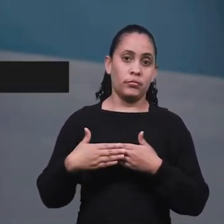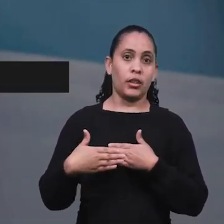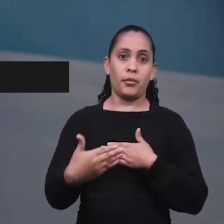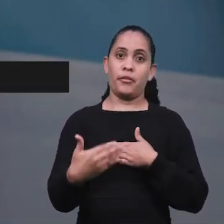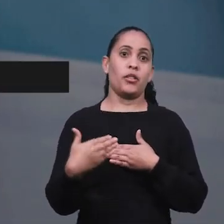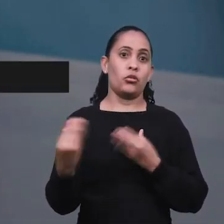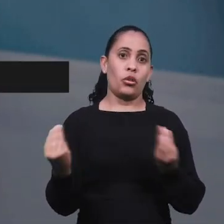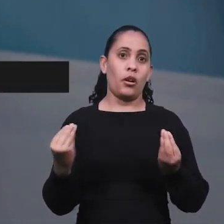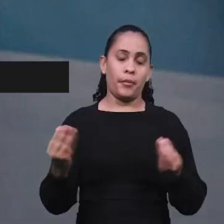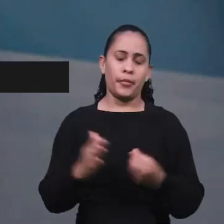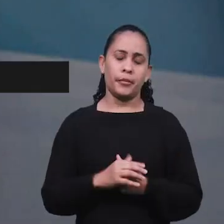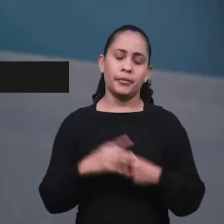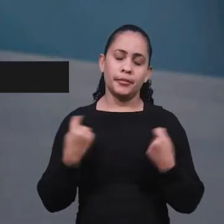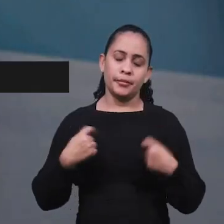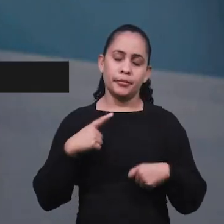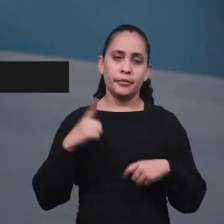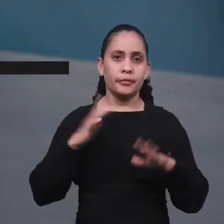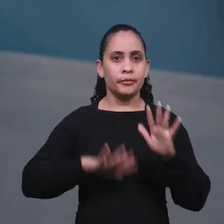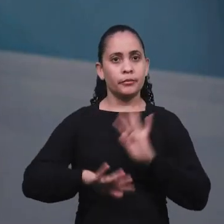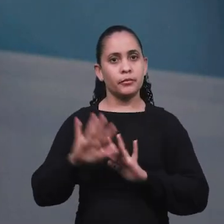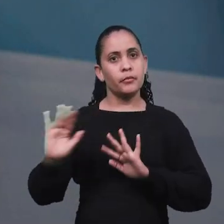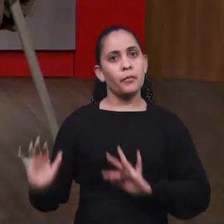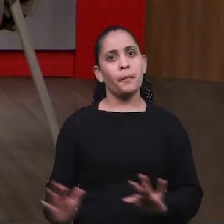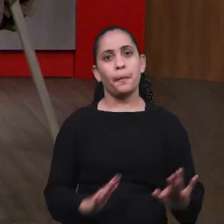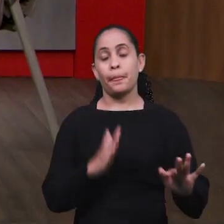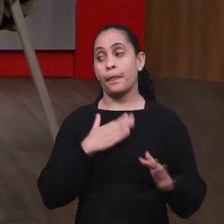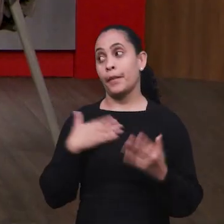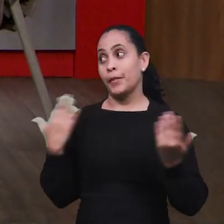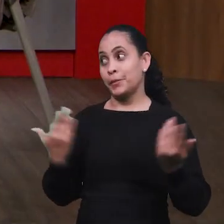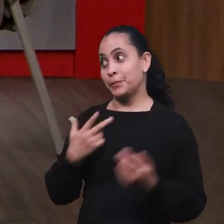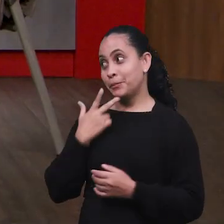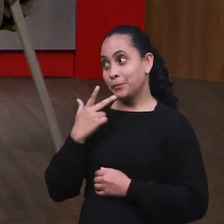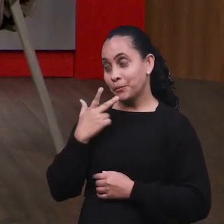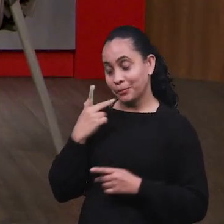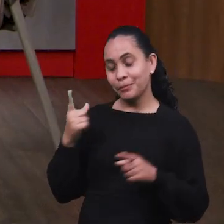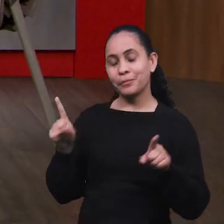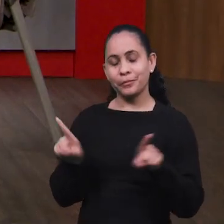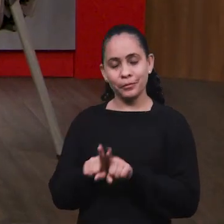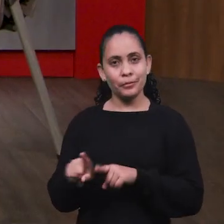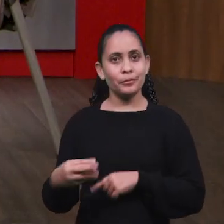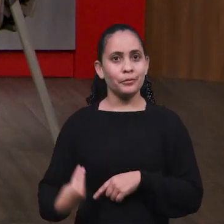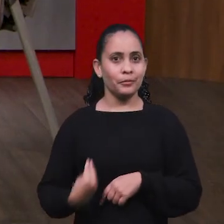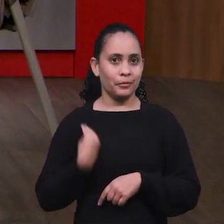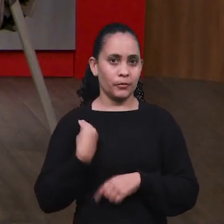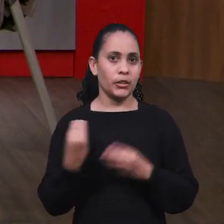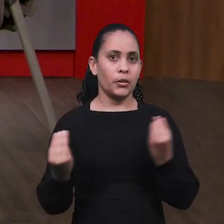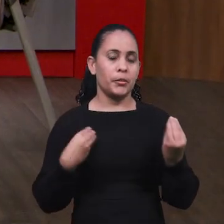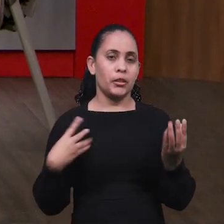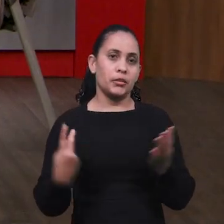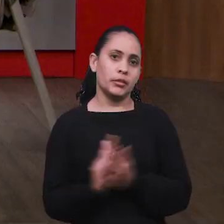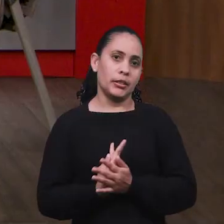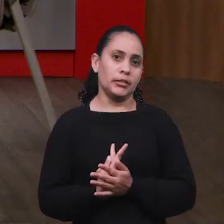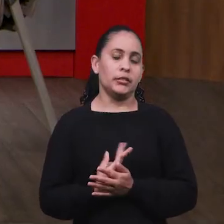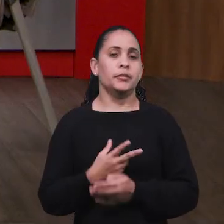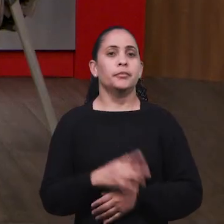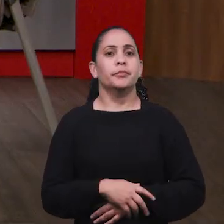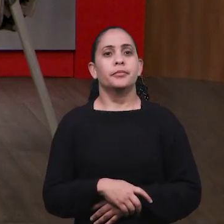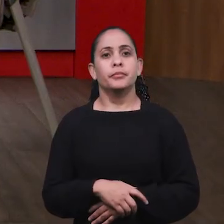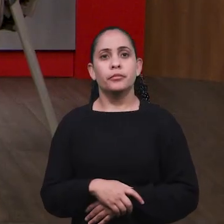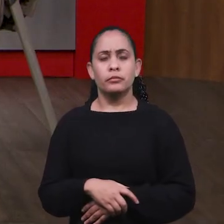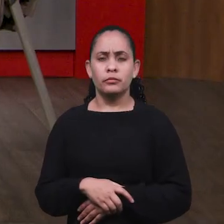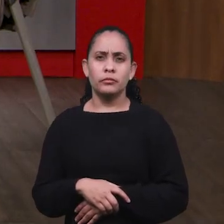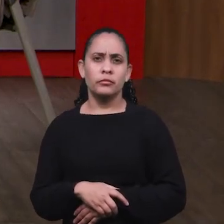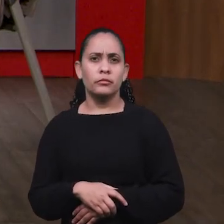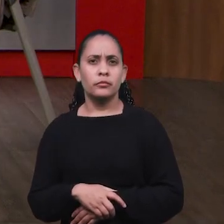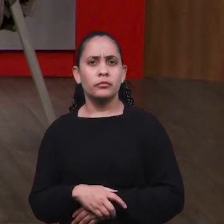Então, é importante ter esse cuidado. Verdade. Então vamos falar dessas coberturas em vida. Como elas funcionam na prática?